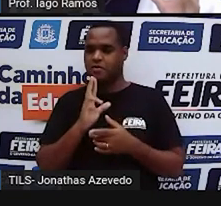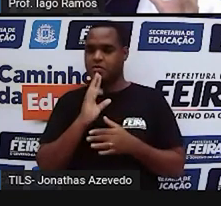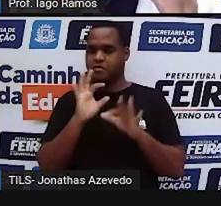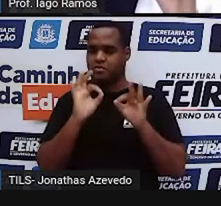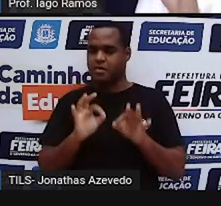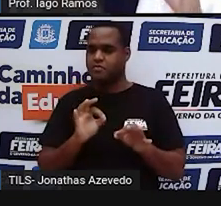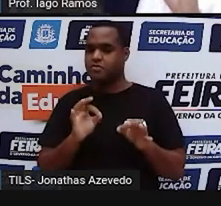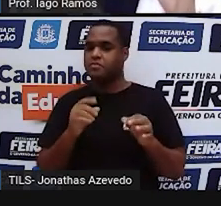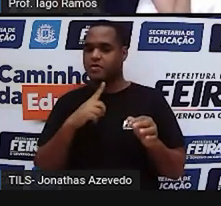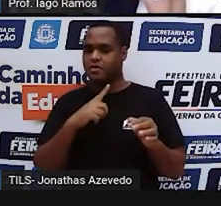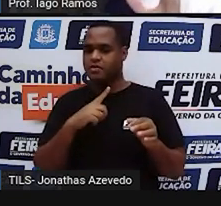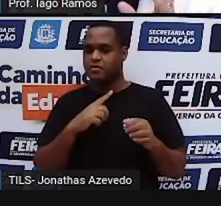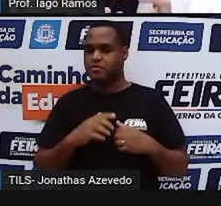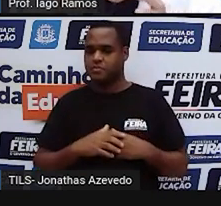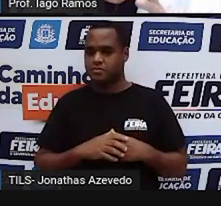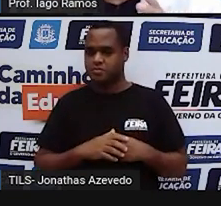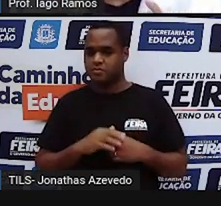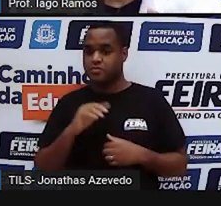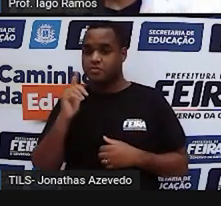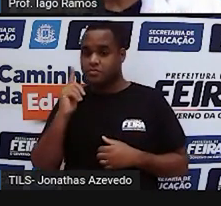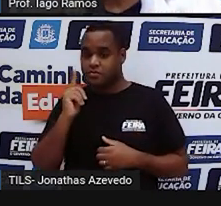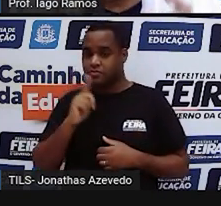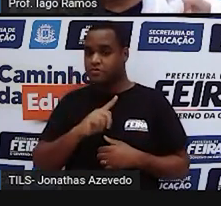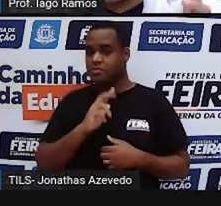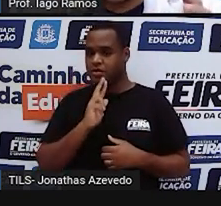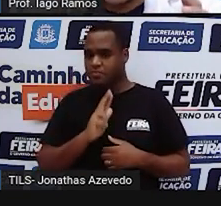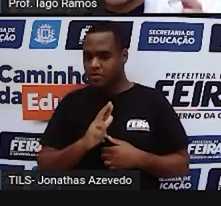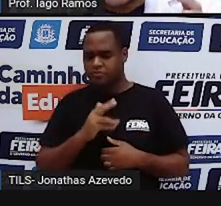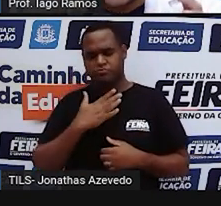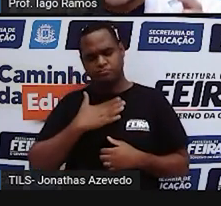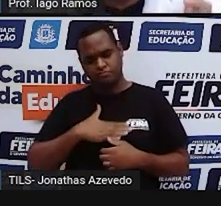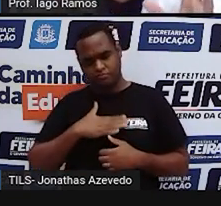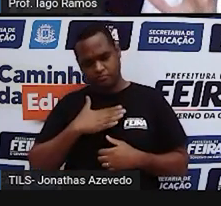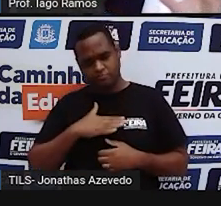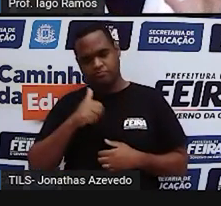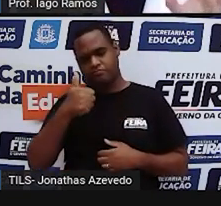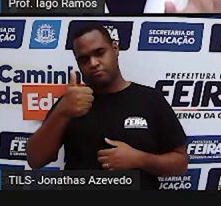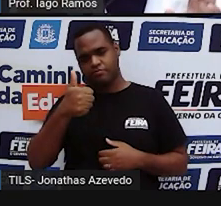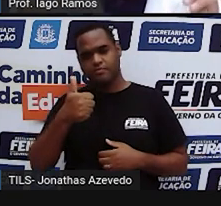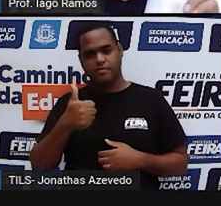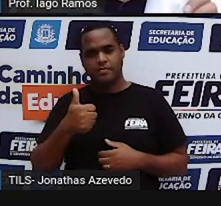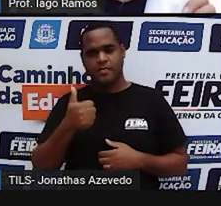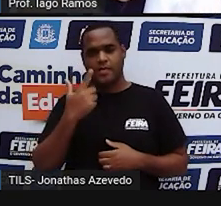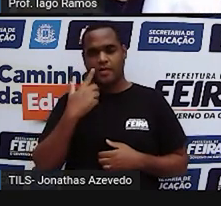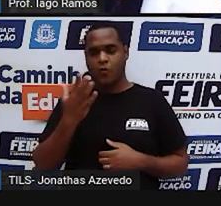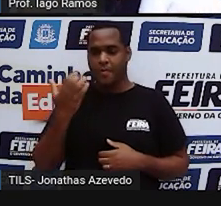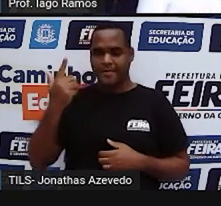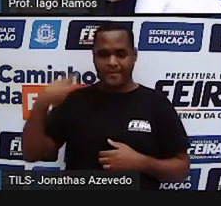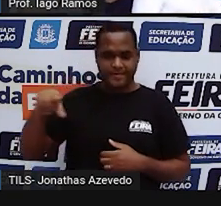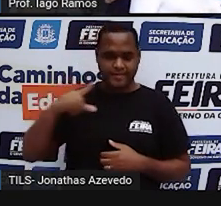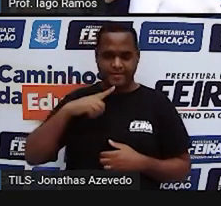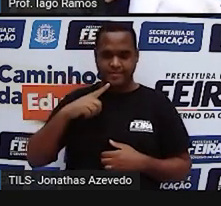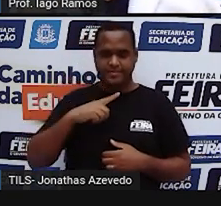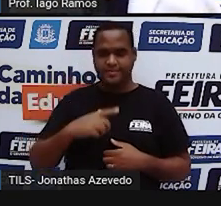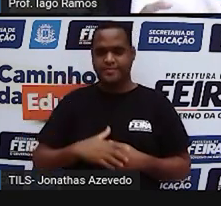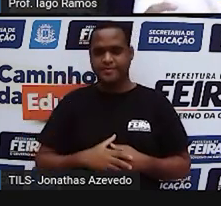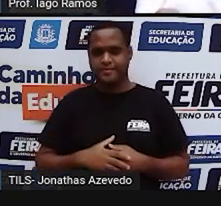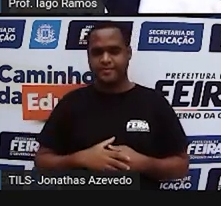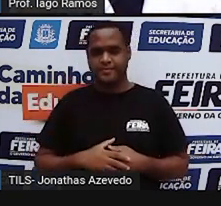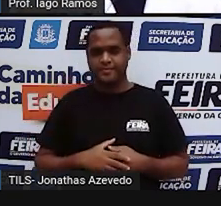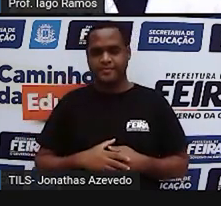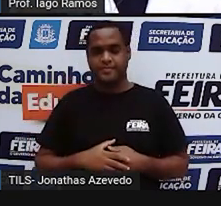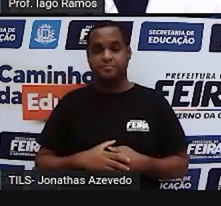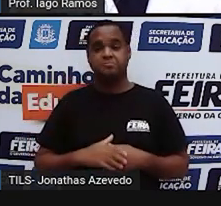o resultado já saiu o resultado Ótimo vamos ao próximo passo Oi